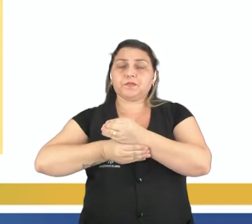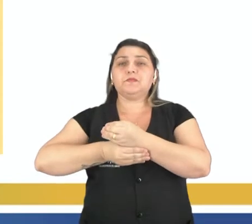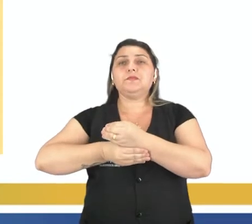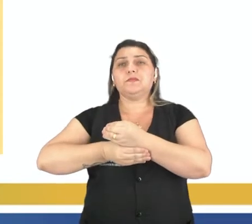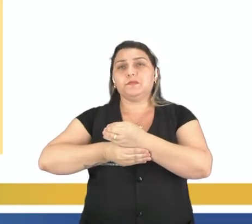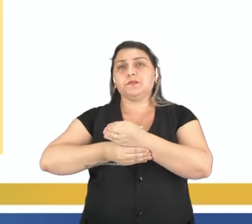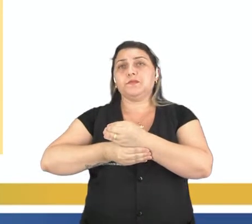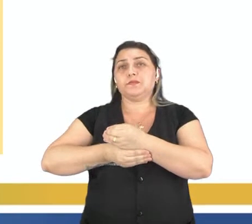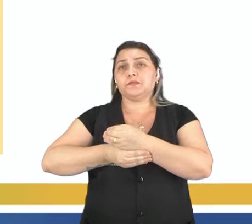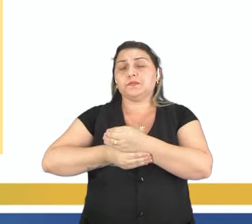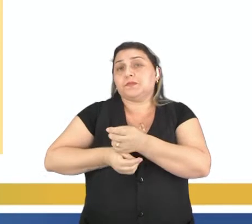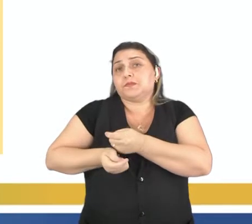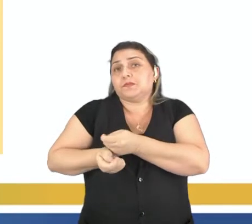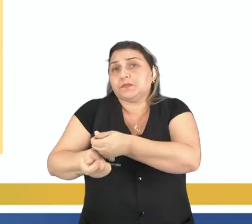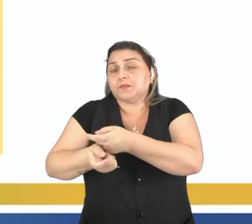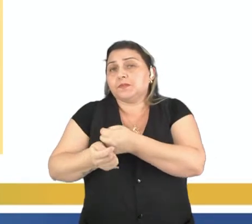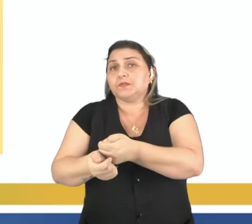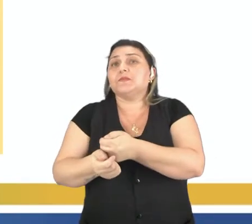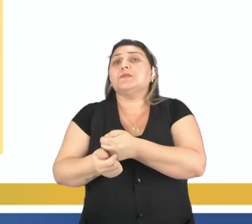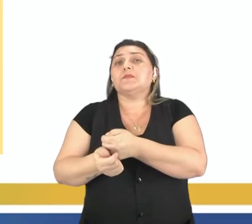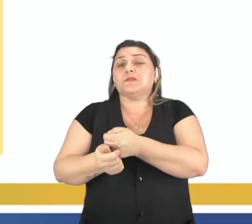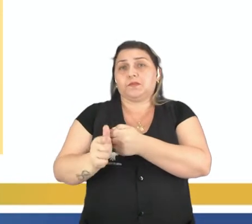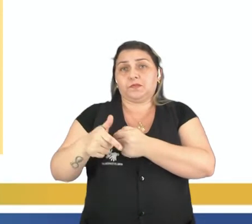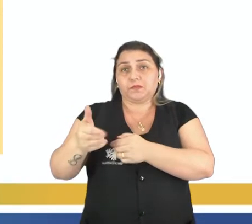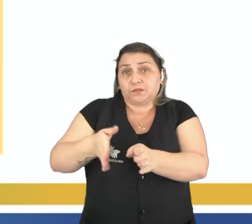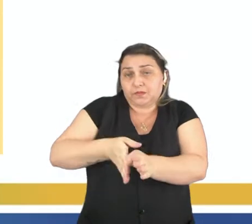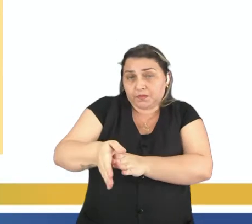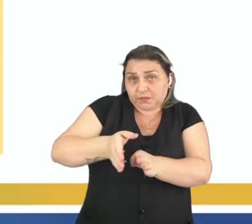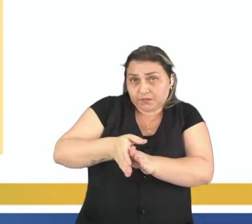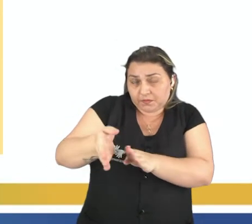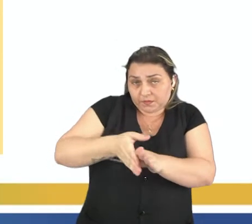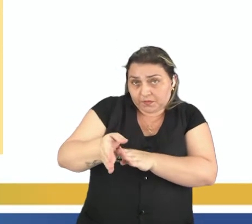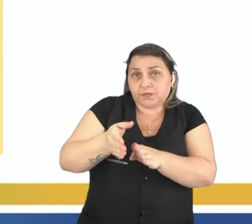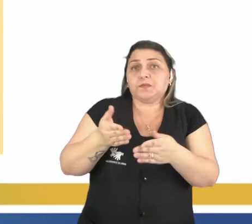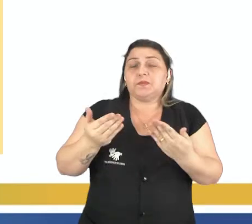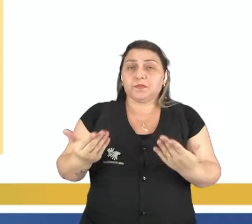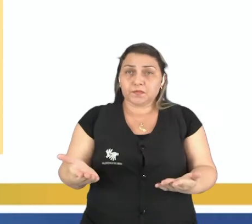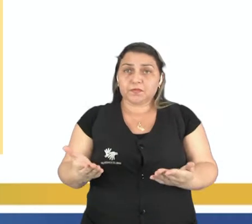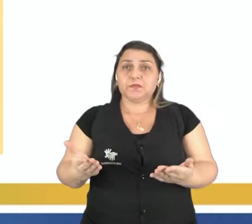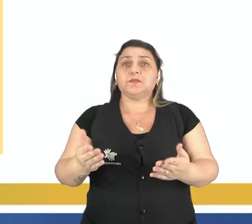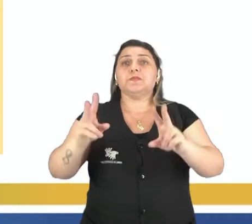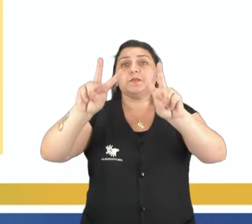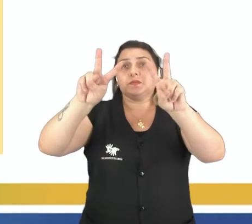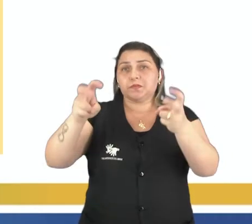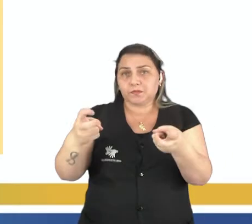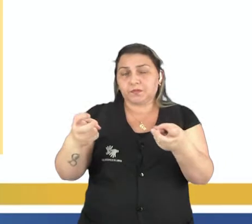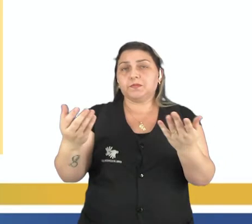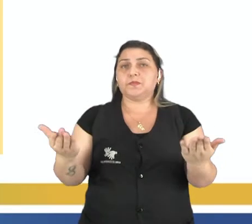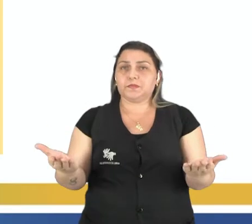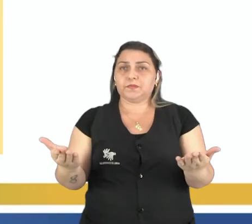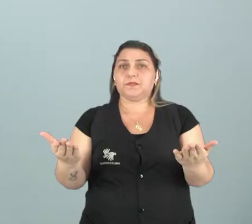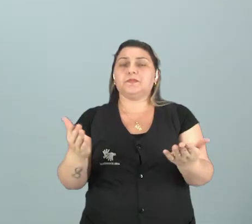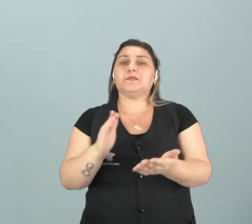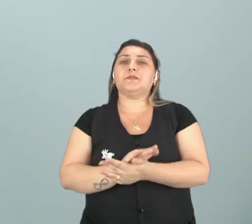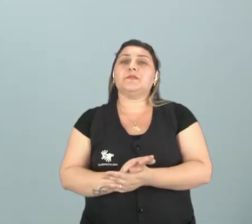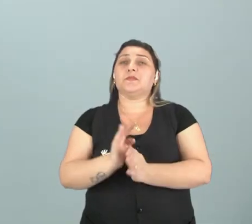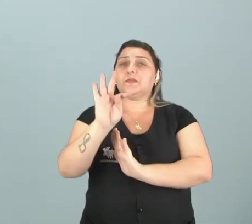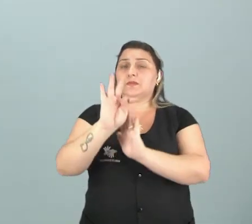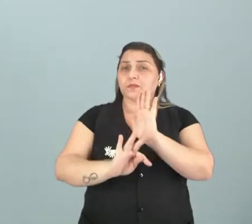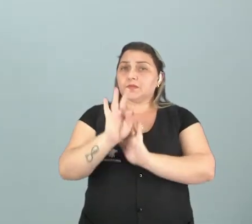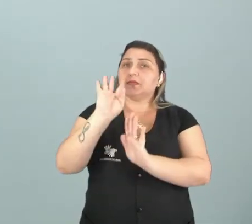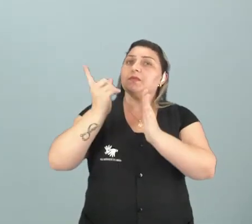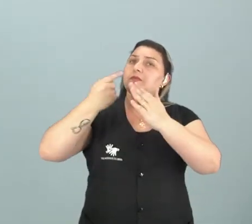como dicas, guias e outros auxílios que estejam relacionados com o tema abordado. Como se trata de um texto